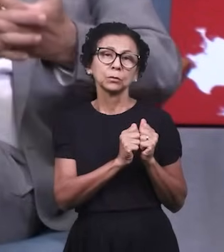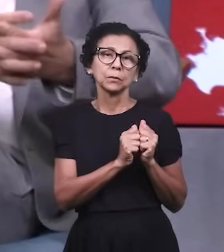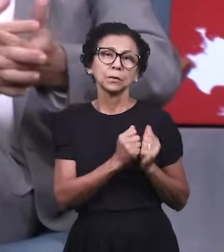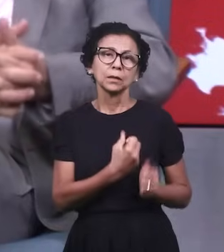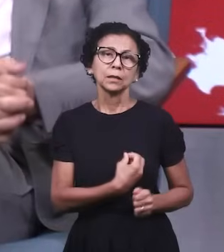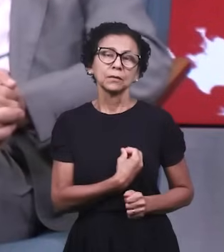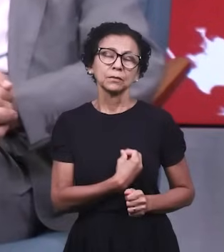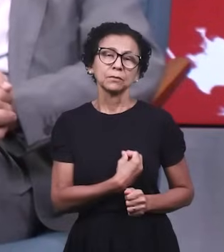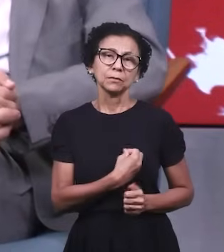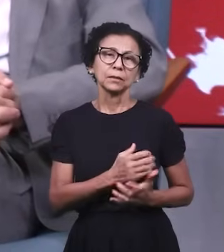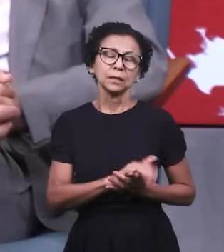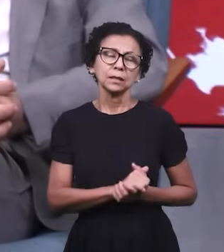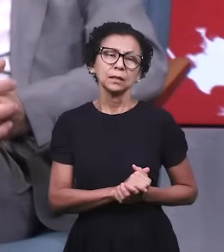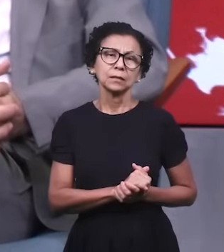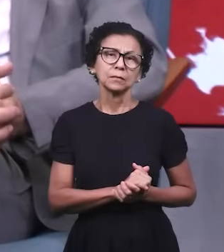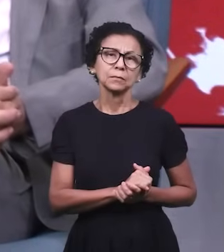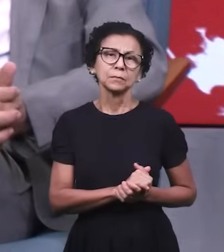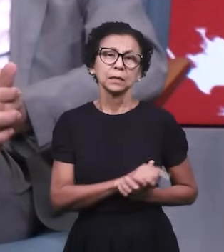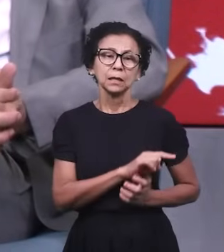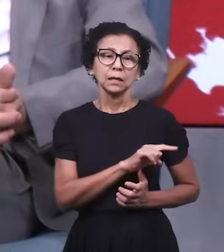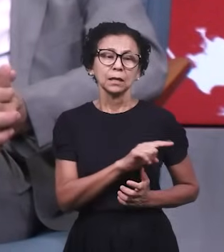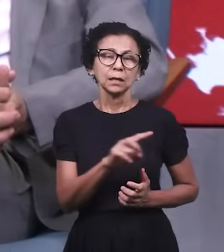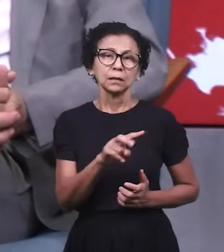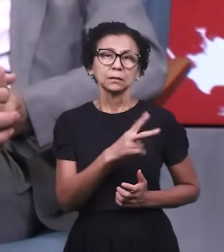que amavam Jesus?